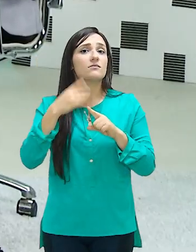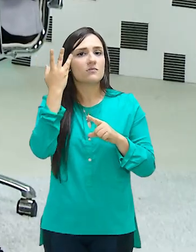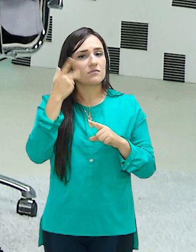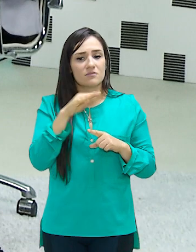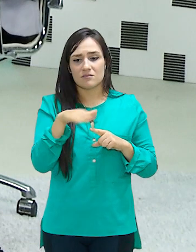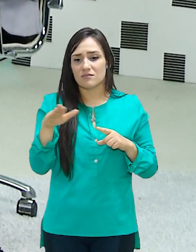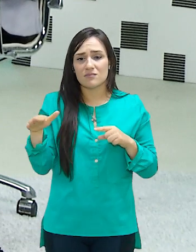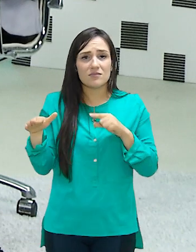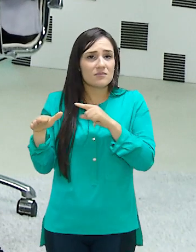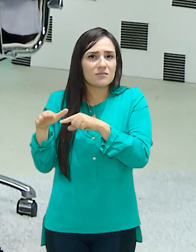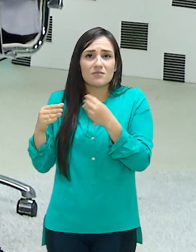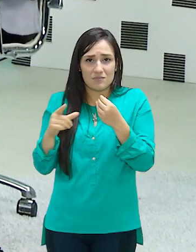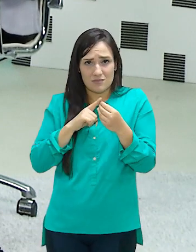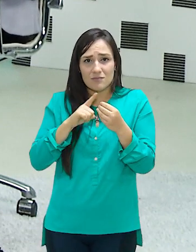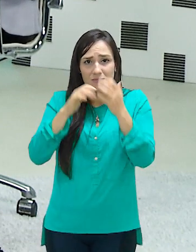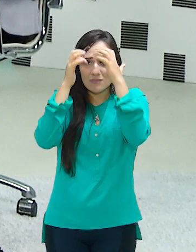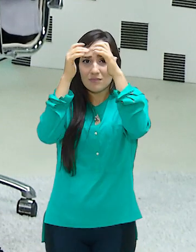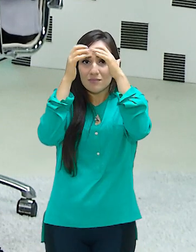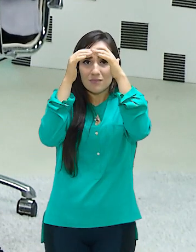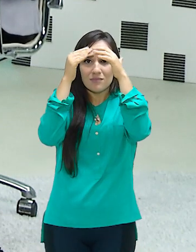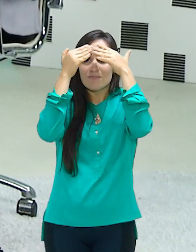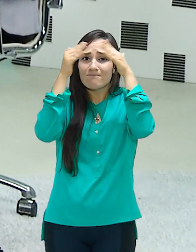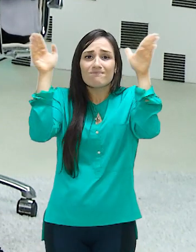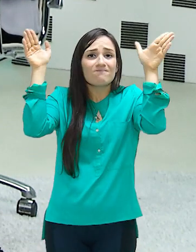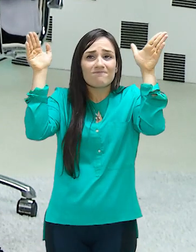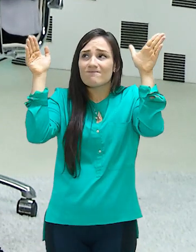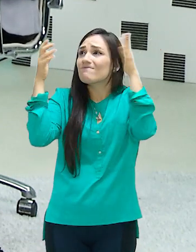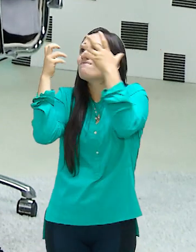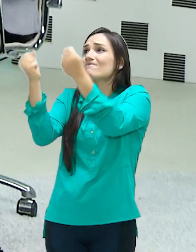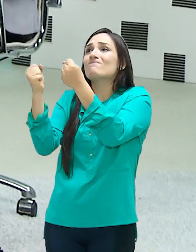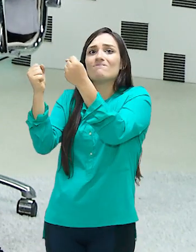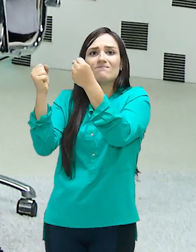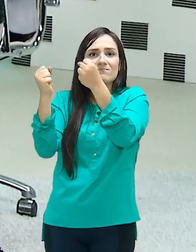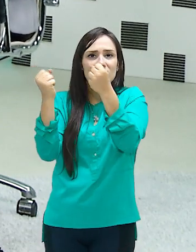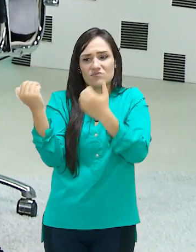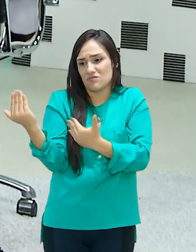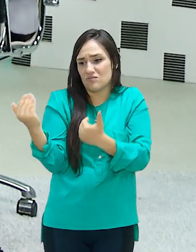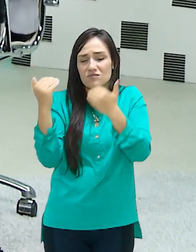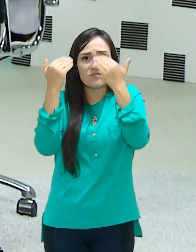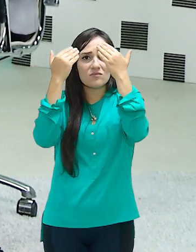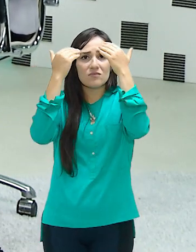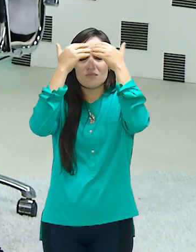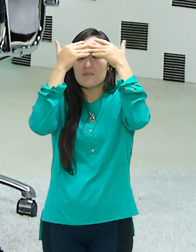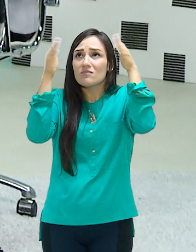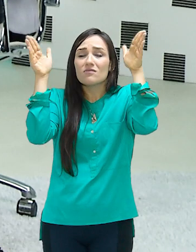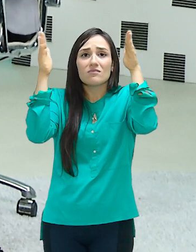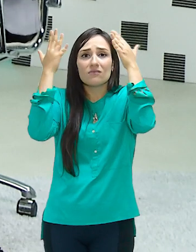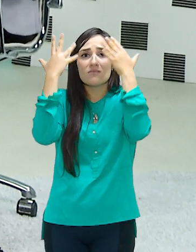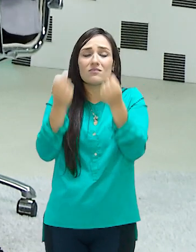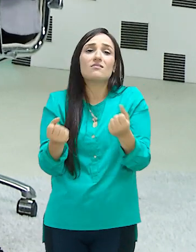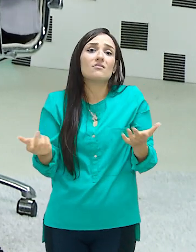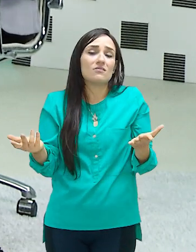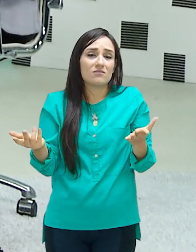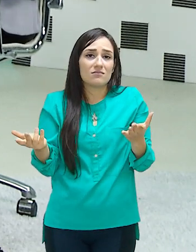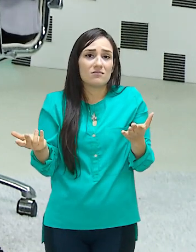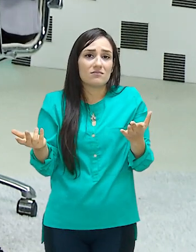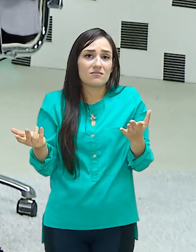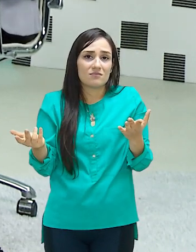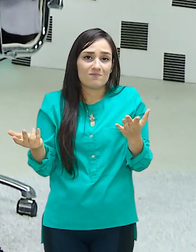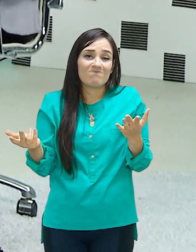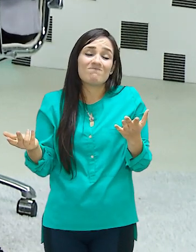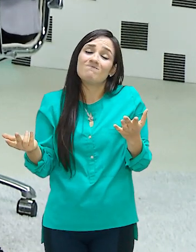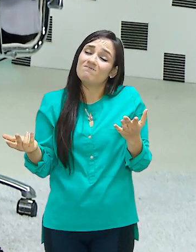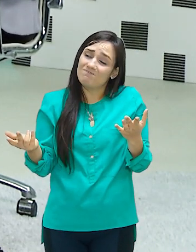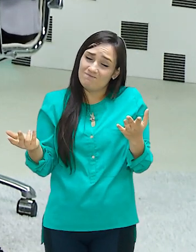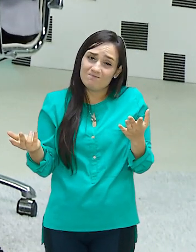fica fragilizada. E o que ficou na casa, no lar conjugal, ele vai